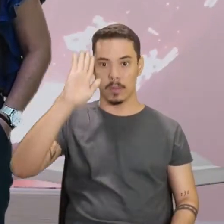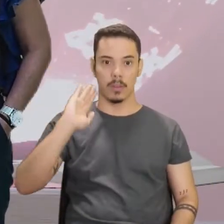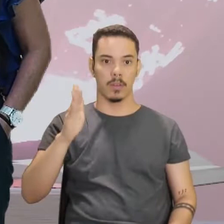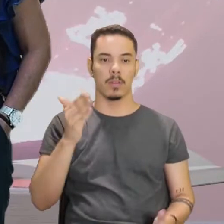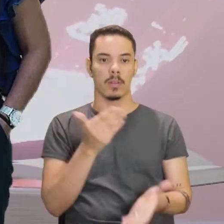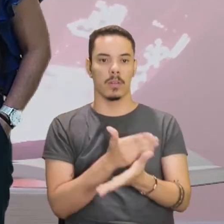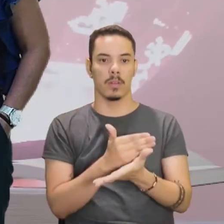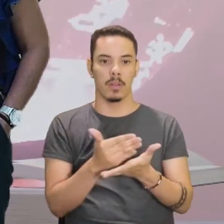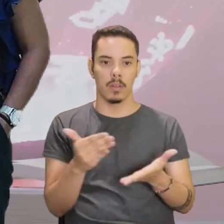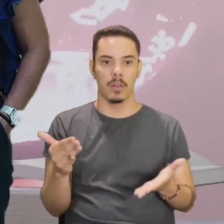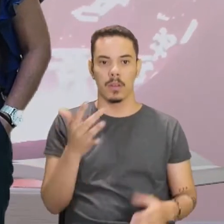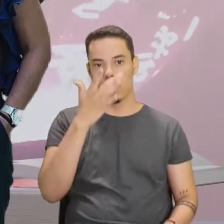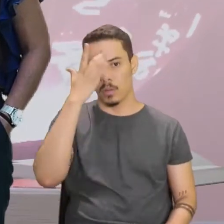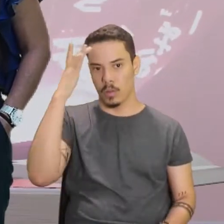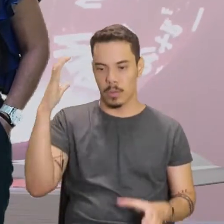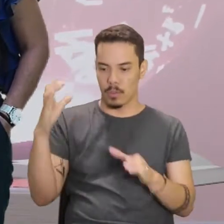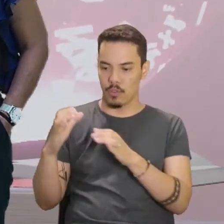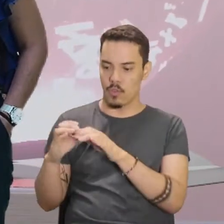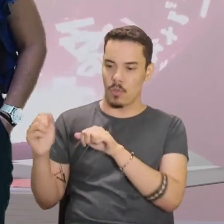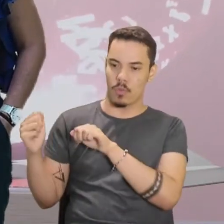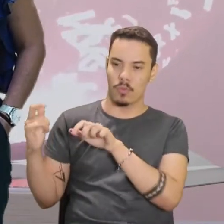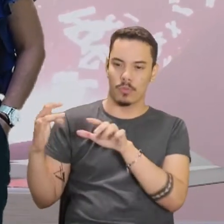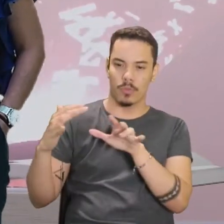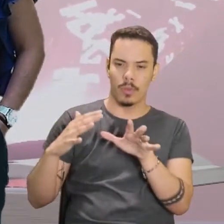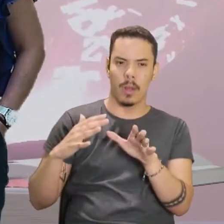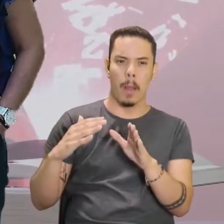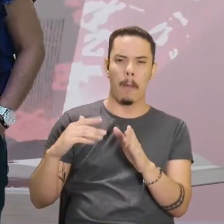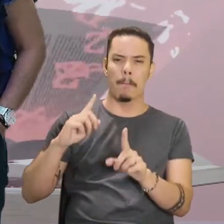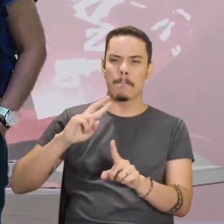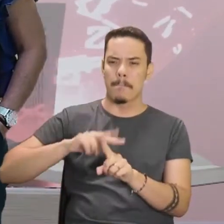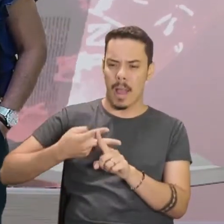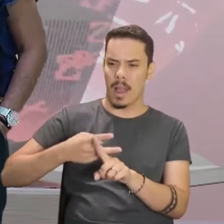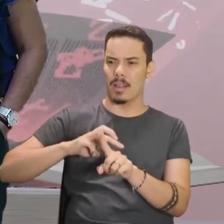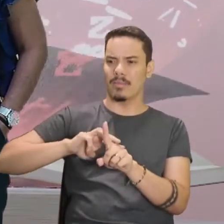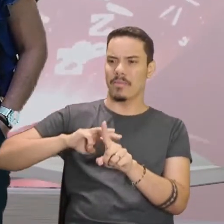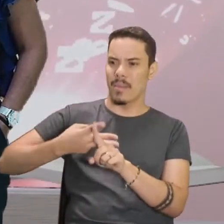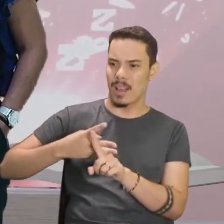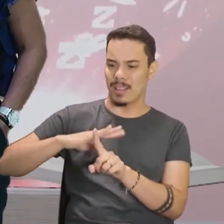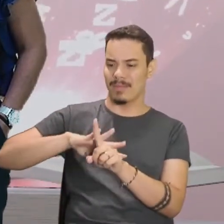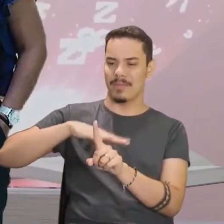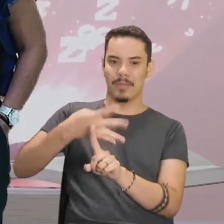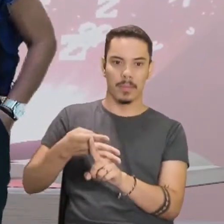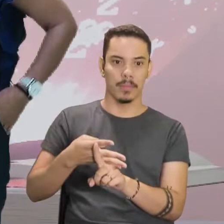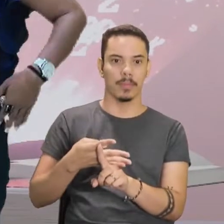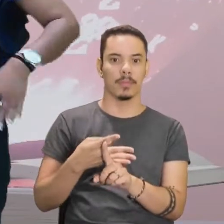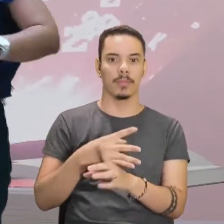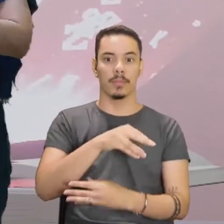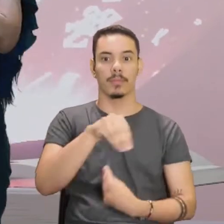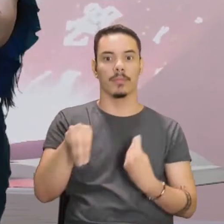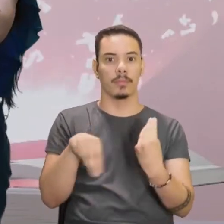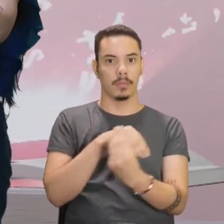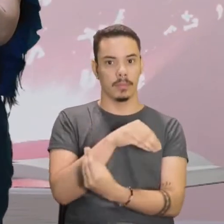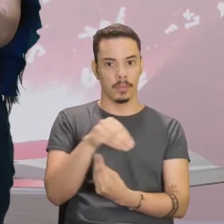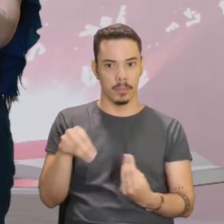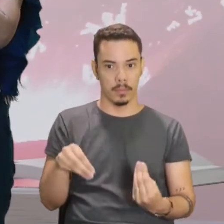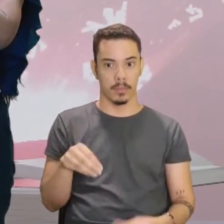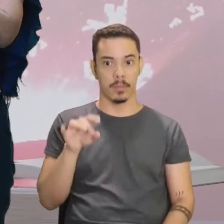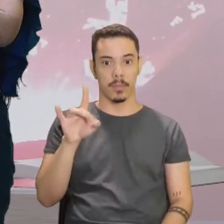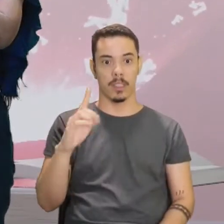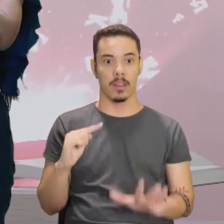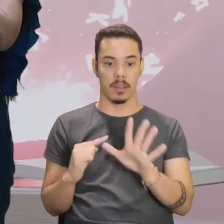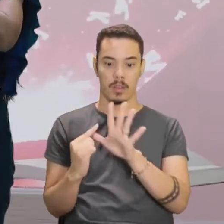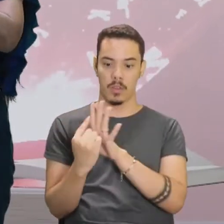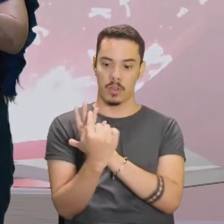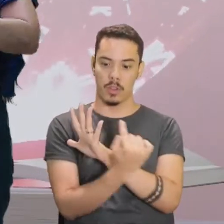dos bárbaros, depois vem os mouros, então são mais 2 formas de falar que miscigina com aquela linguagem. Só aí nós já contamos 5,